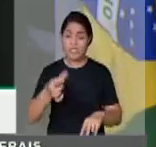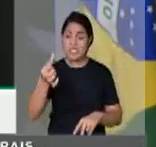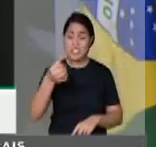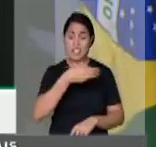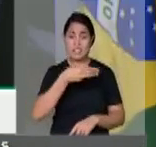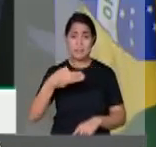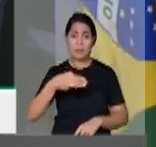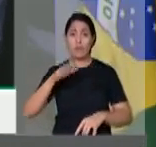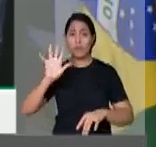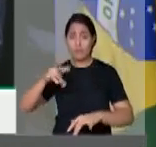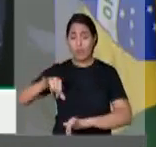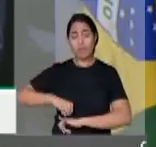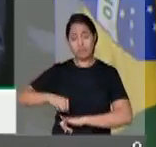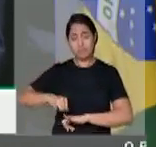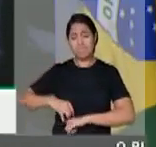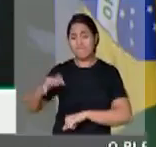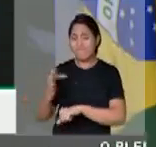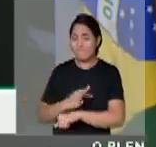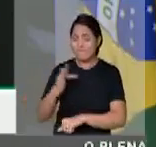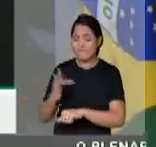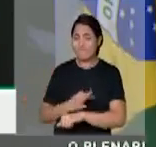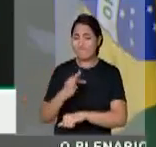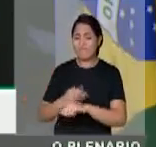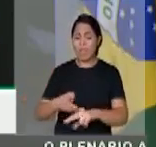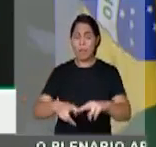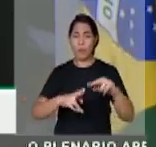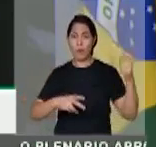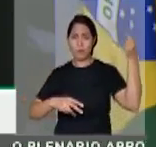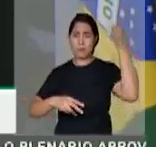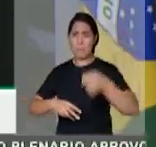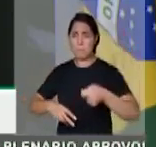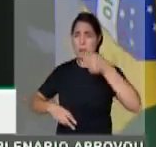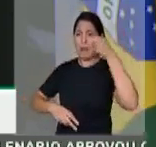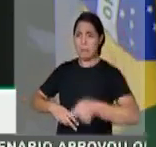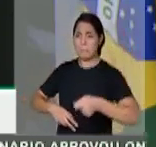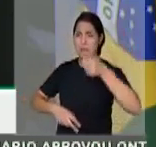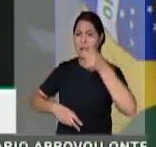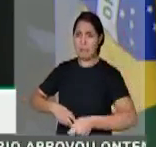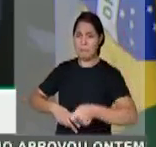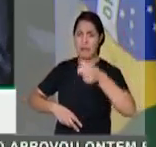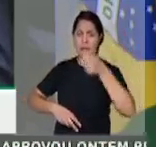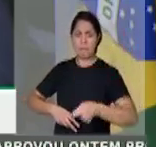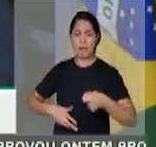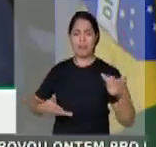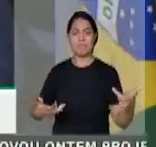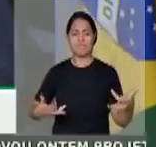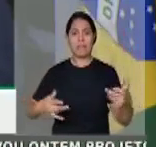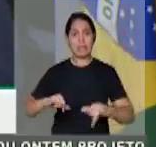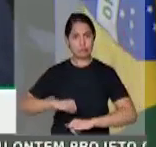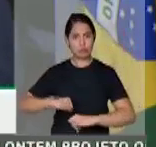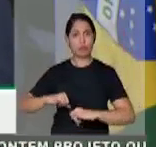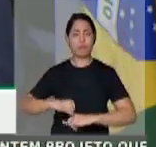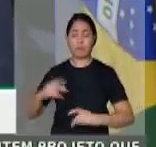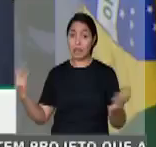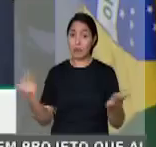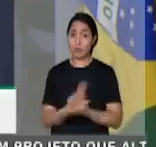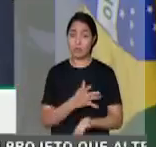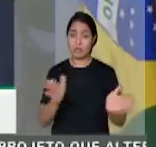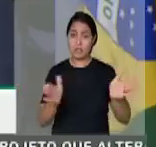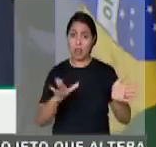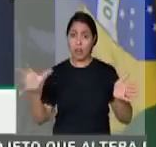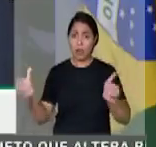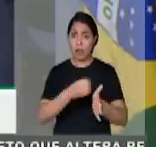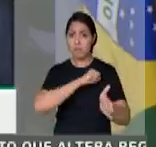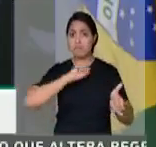que estavam ali sofrendo pressão da linha dura para a suspensão de seus direitos políticos e cassação de seu mandato do Supremo Tribunal